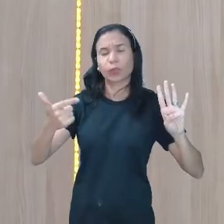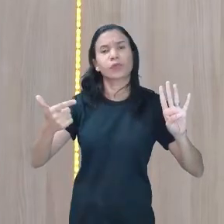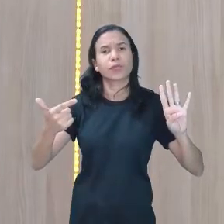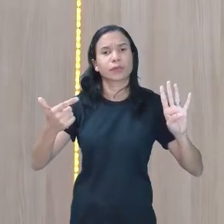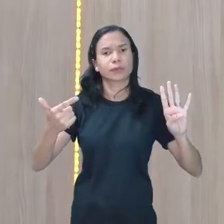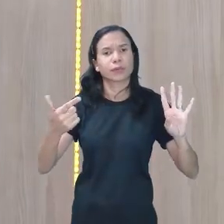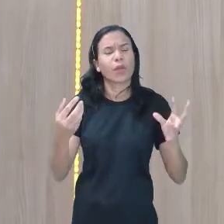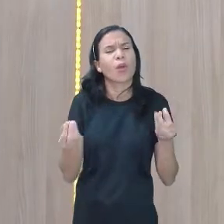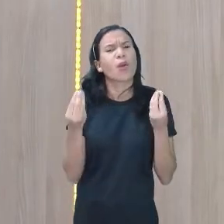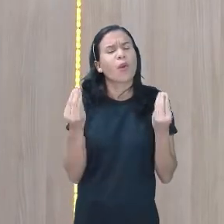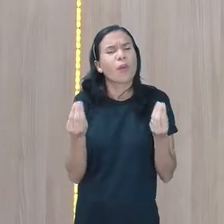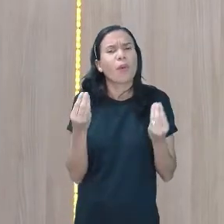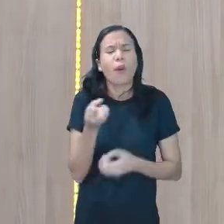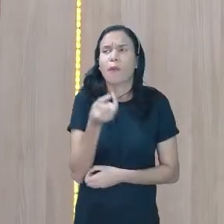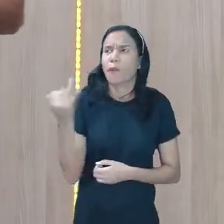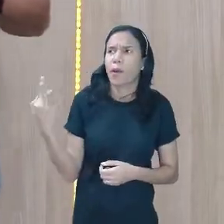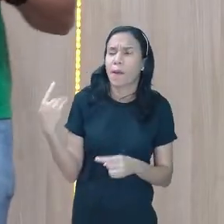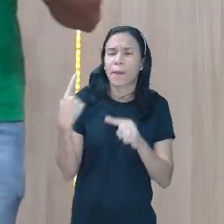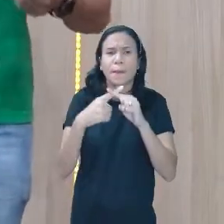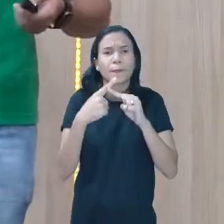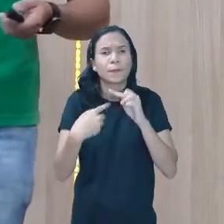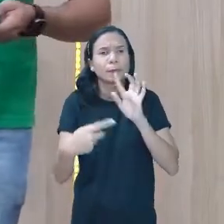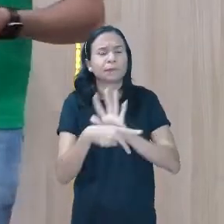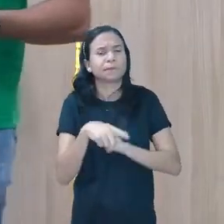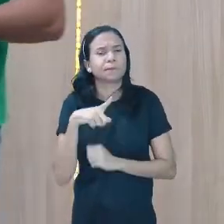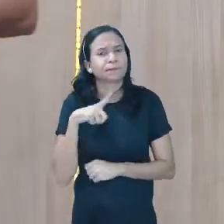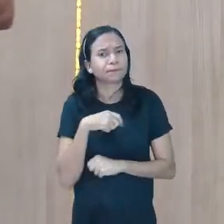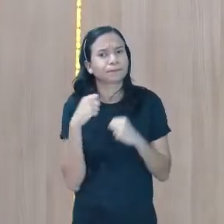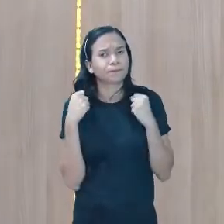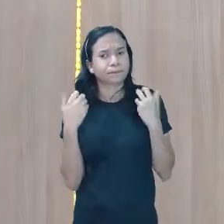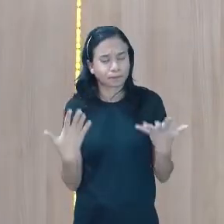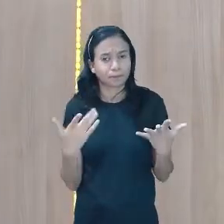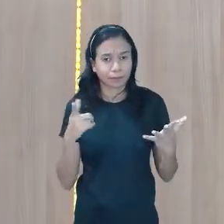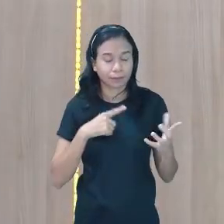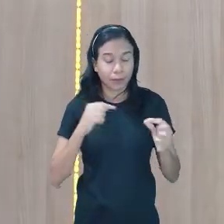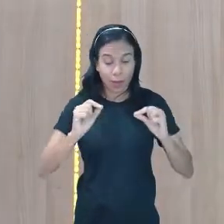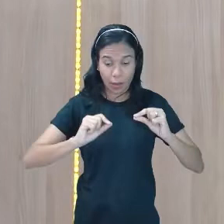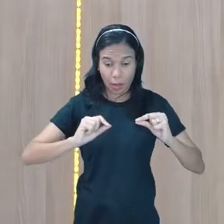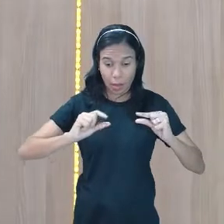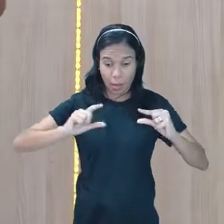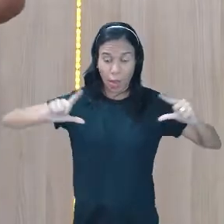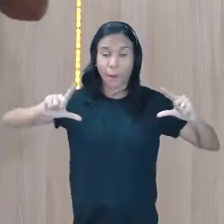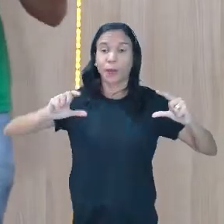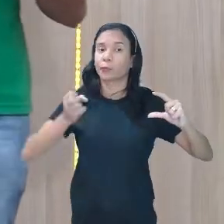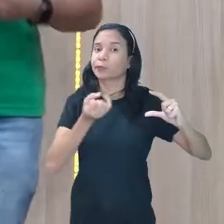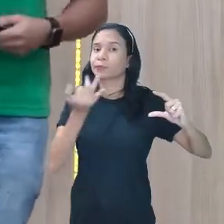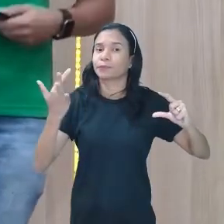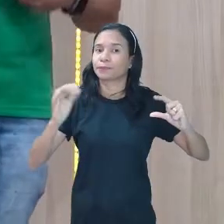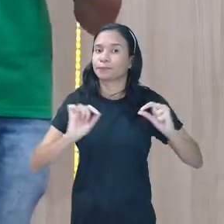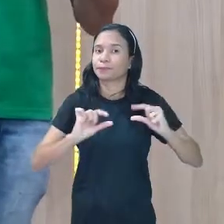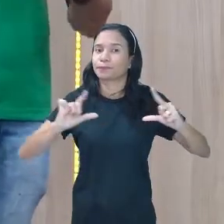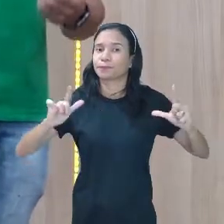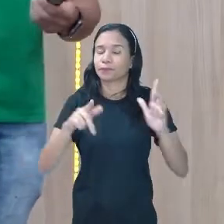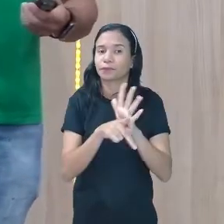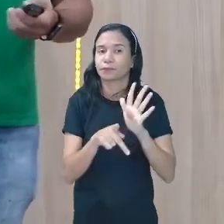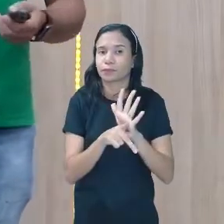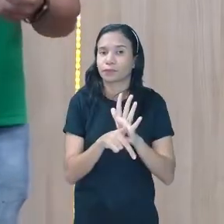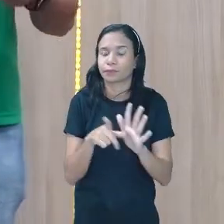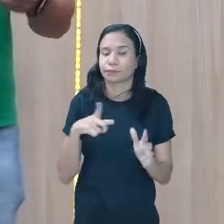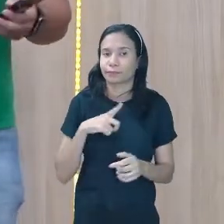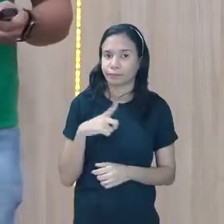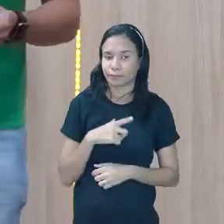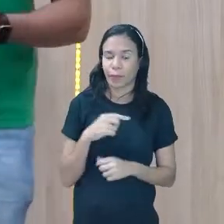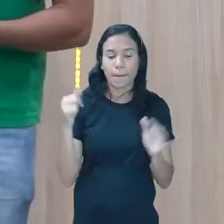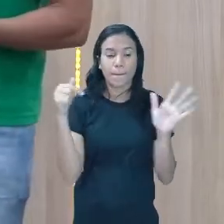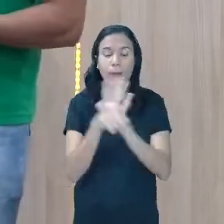estão 12. Então, eu aumentei de 4 para 12, certo? Eu aumentei em que proporção?